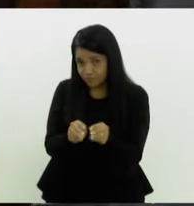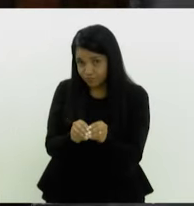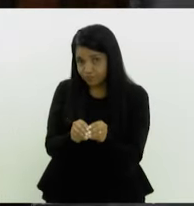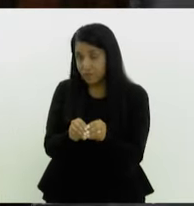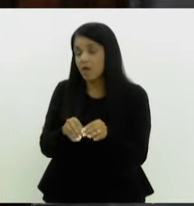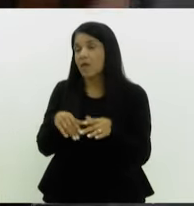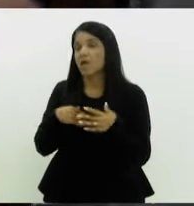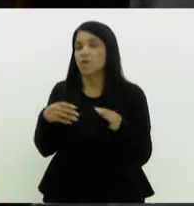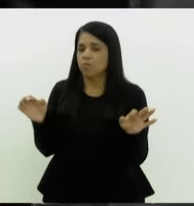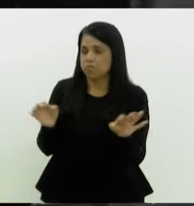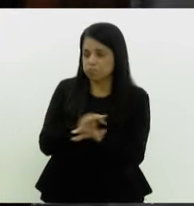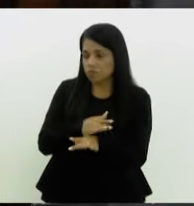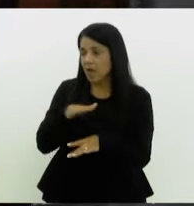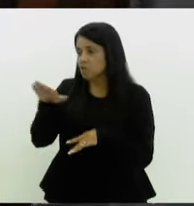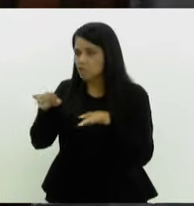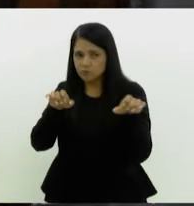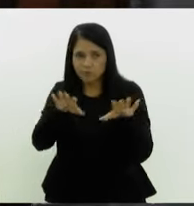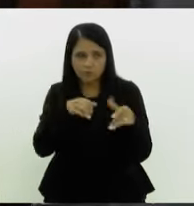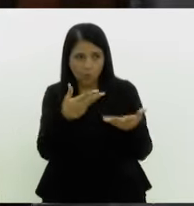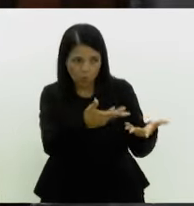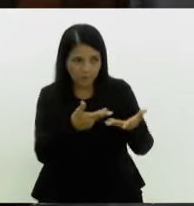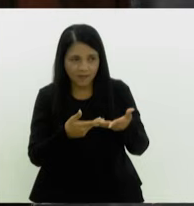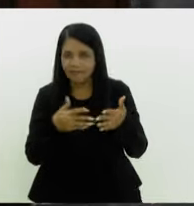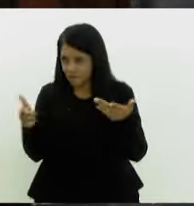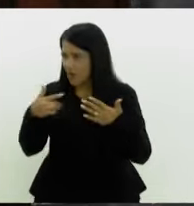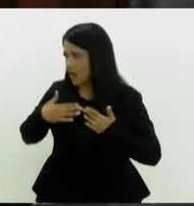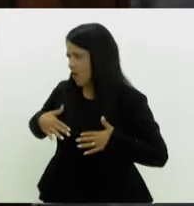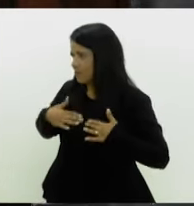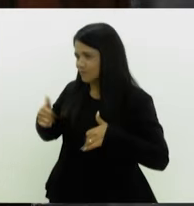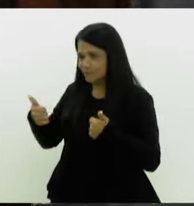as convidados Pode ficar tranquila pode ficar tranquilo